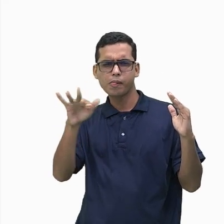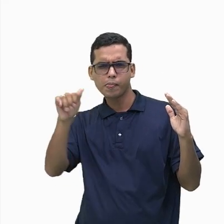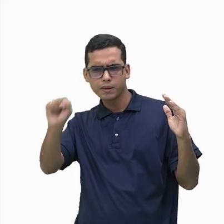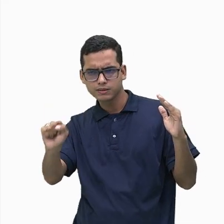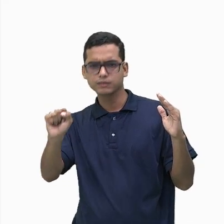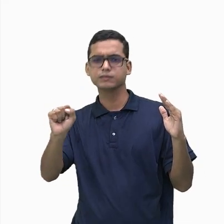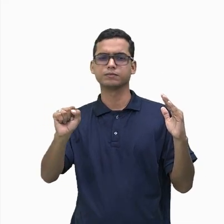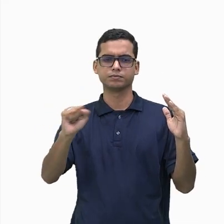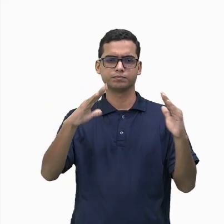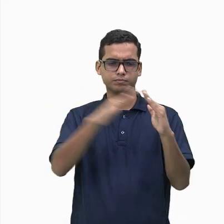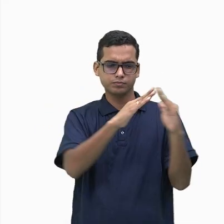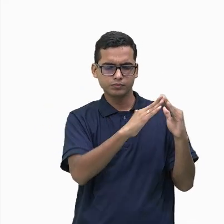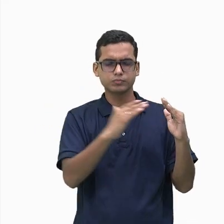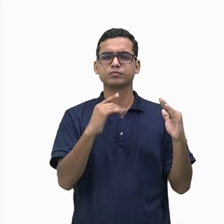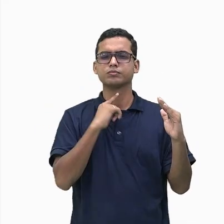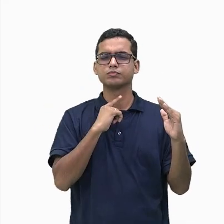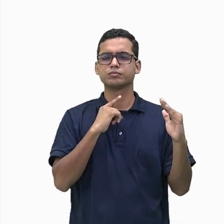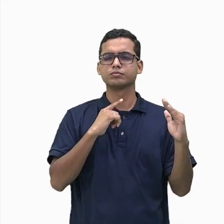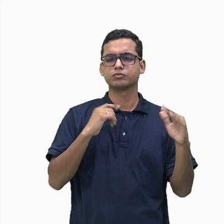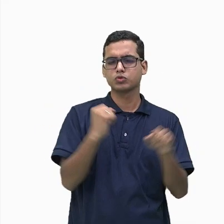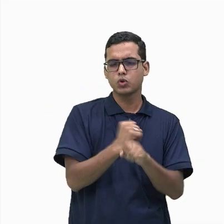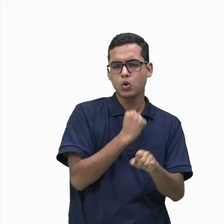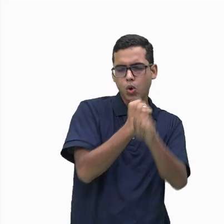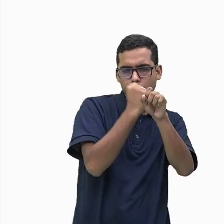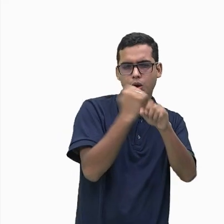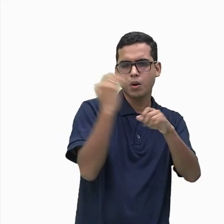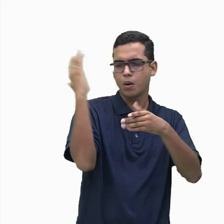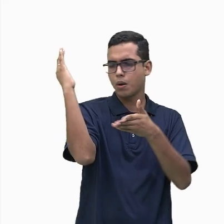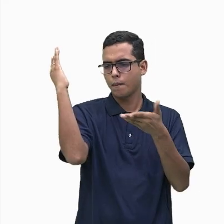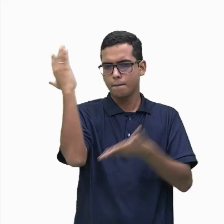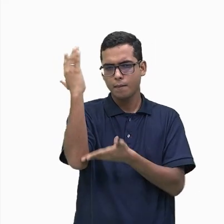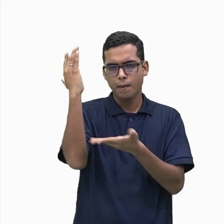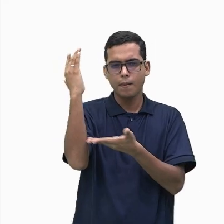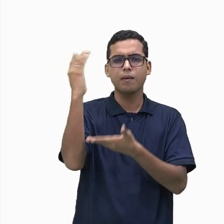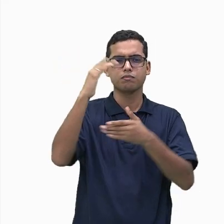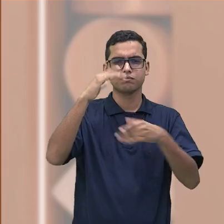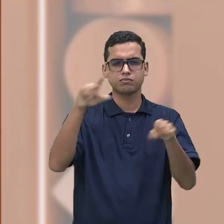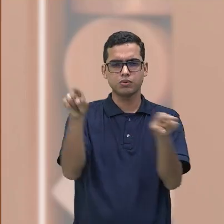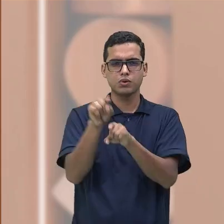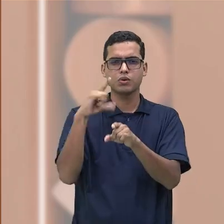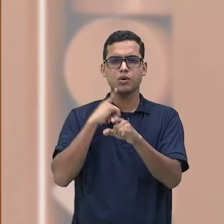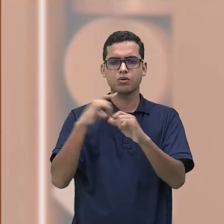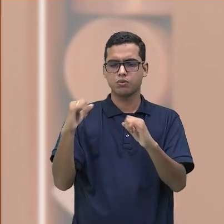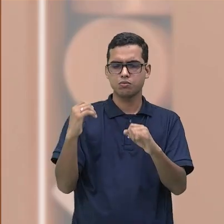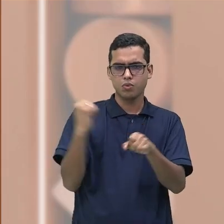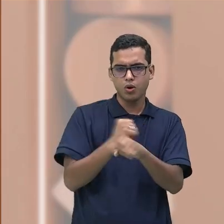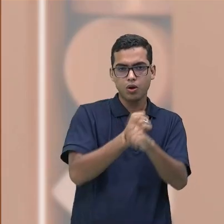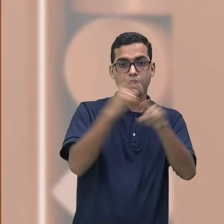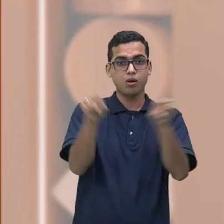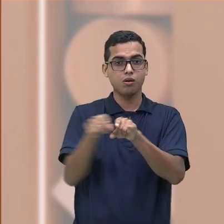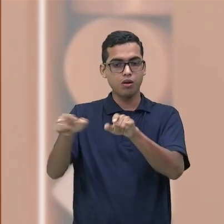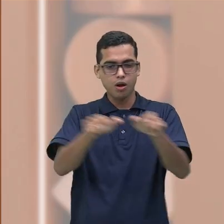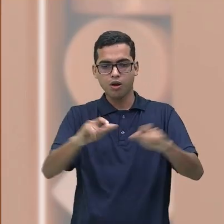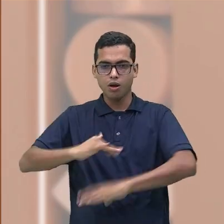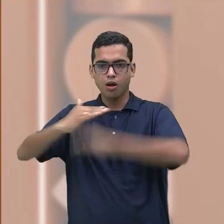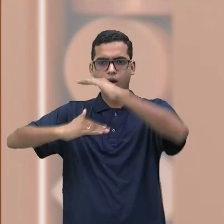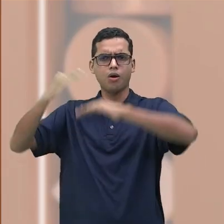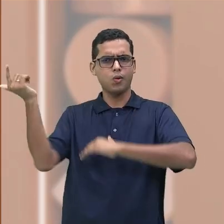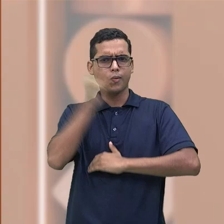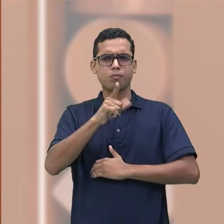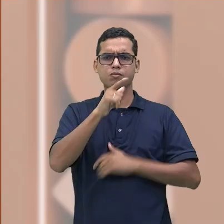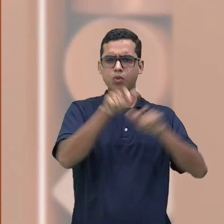essas características das comunidades também, que acaba se desenvolvendo bastante, além dos lugares de vivência que